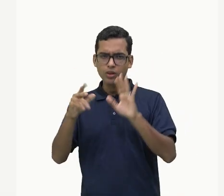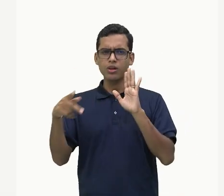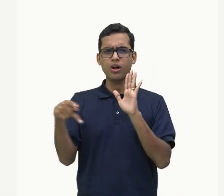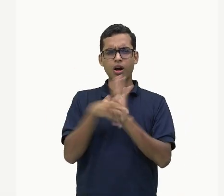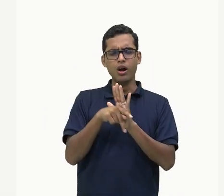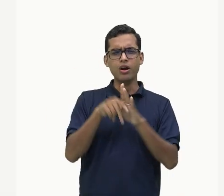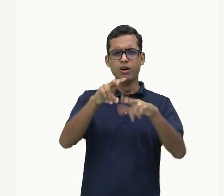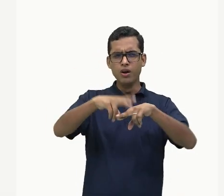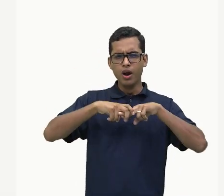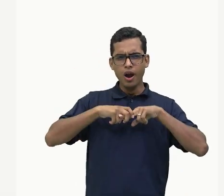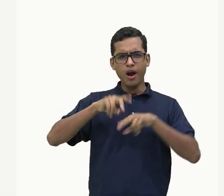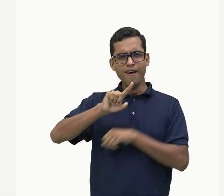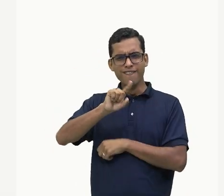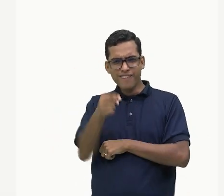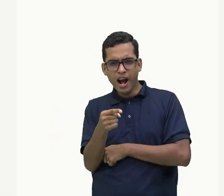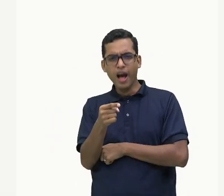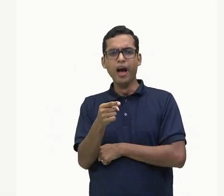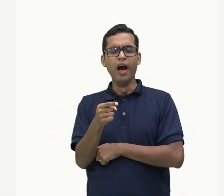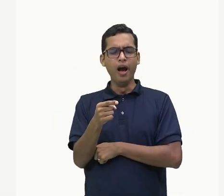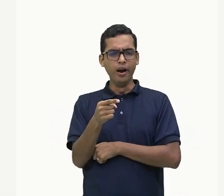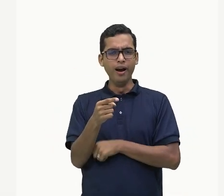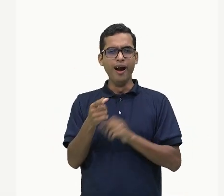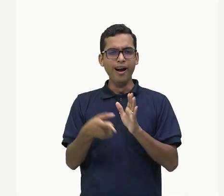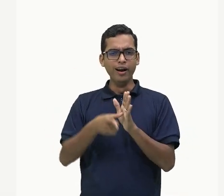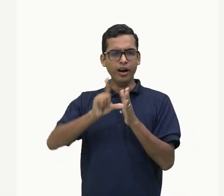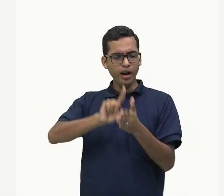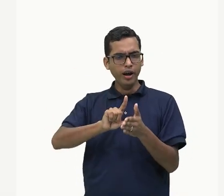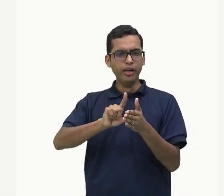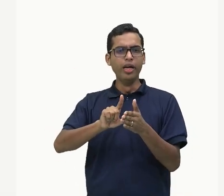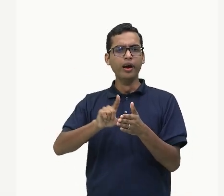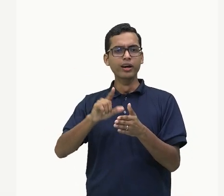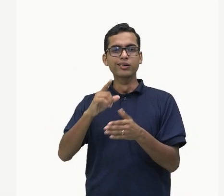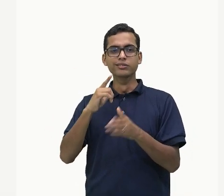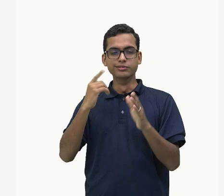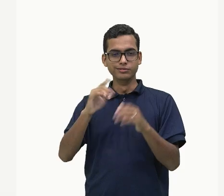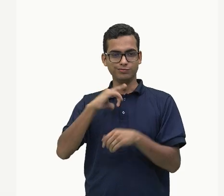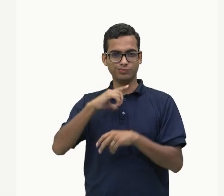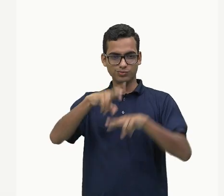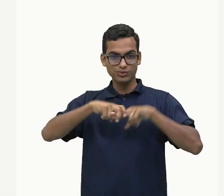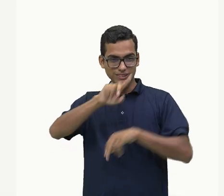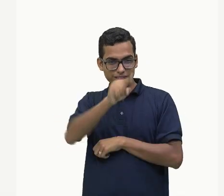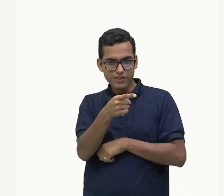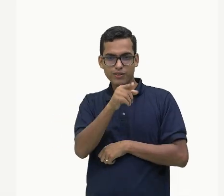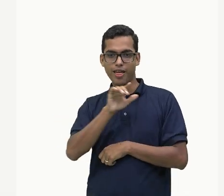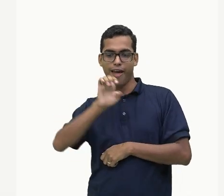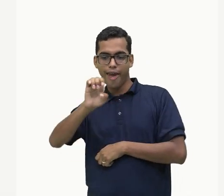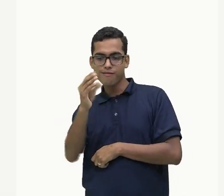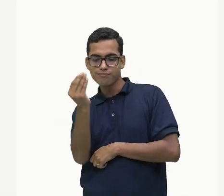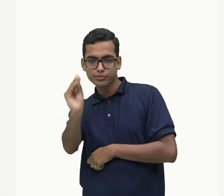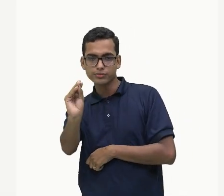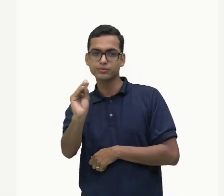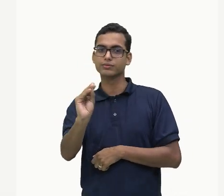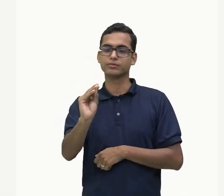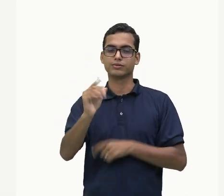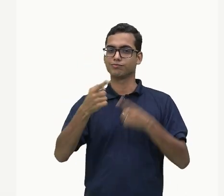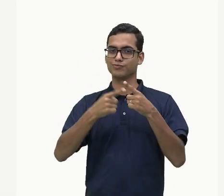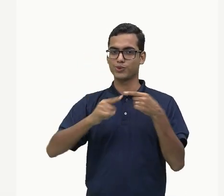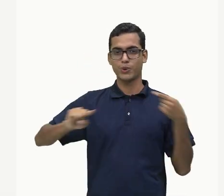fato da vírgula estar antes ali, tá? Como eu falei para vocês, as